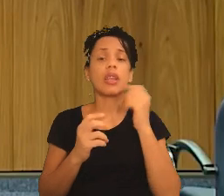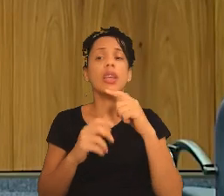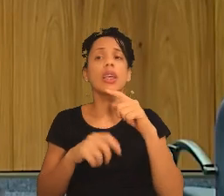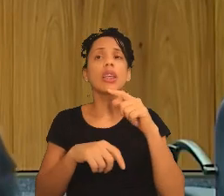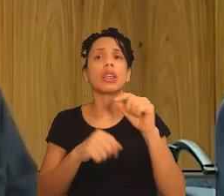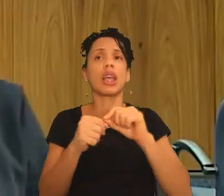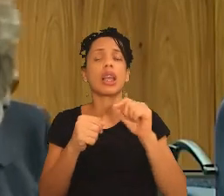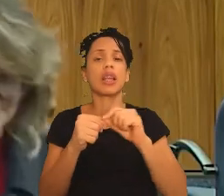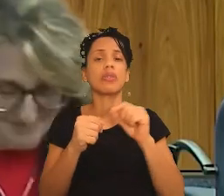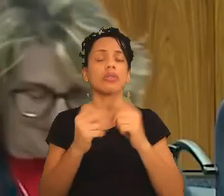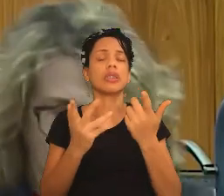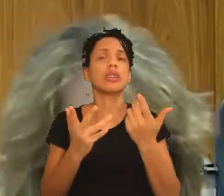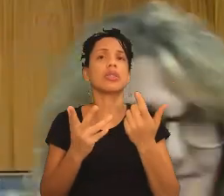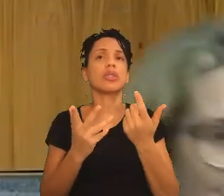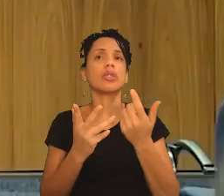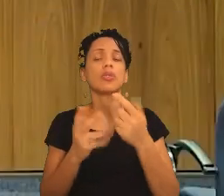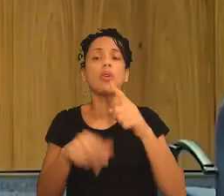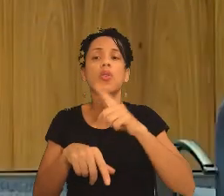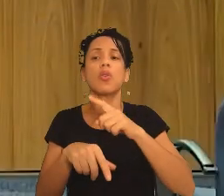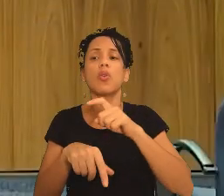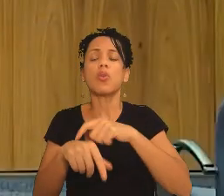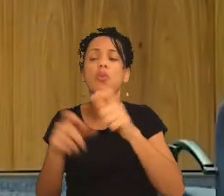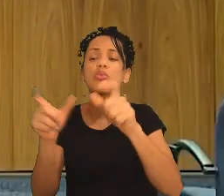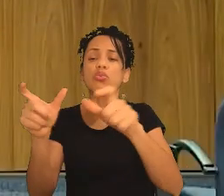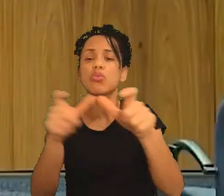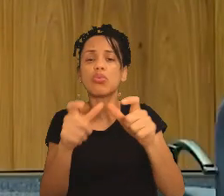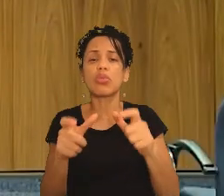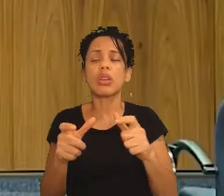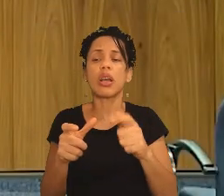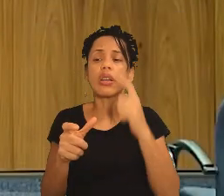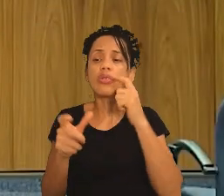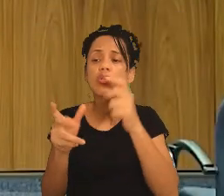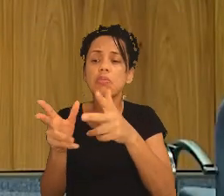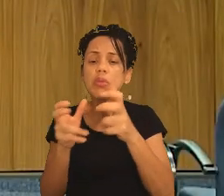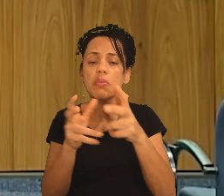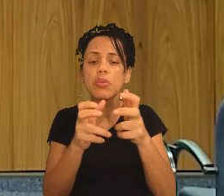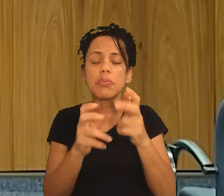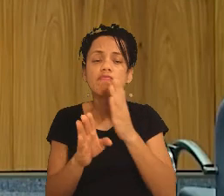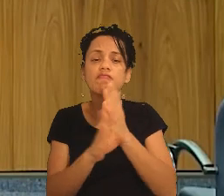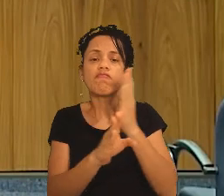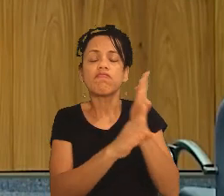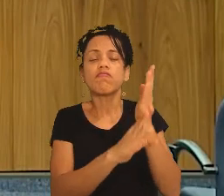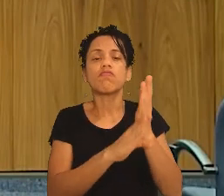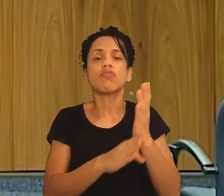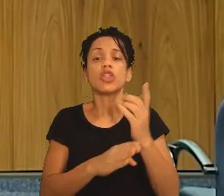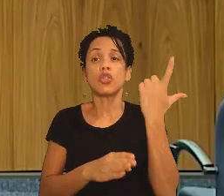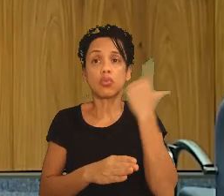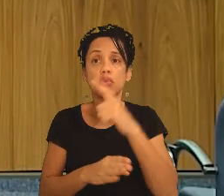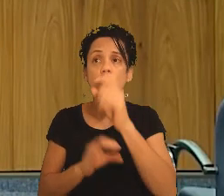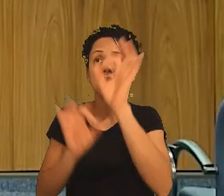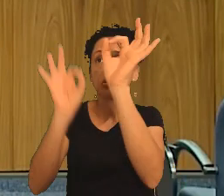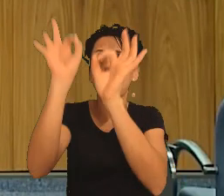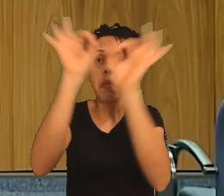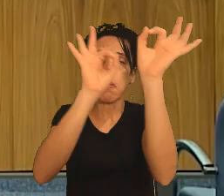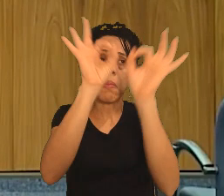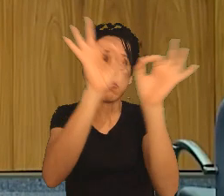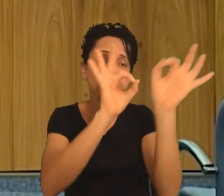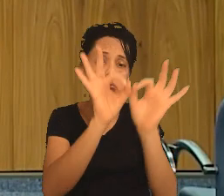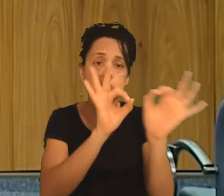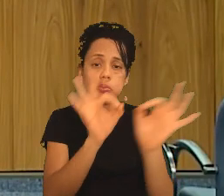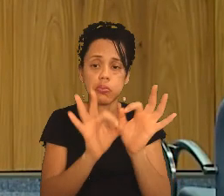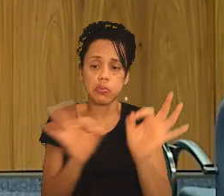de oitivas e algumas conversas e algumas entrevistas que foram feitas ali, vocês podem perceber que elas são feitas